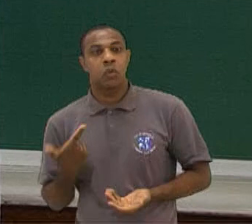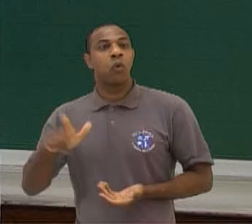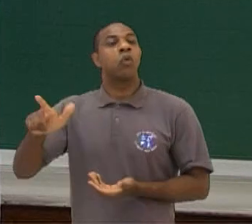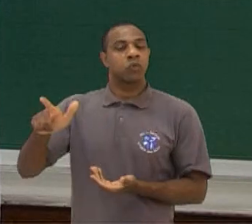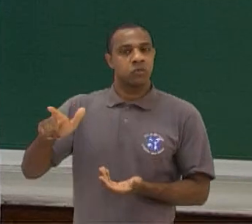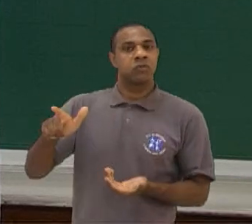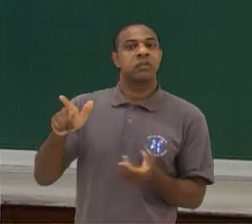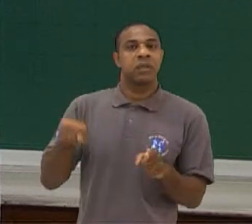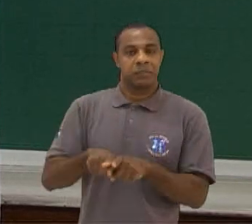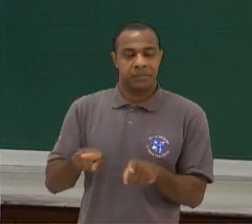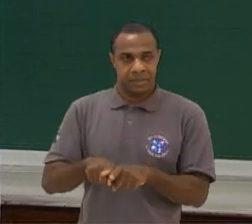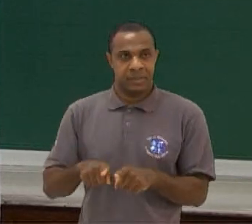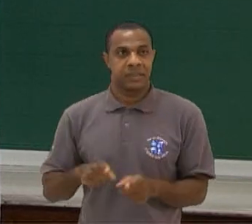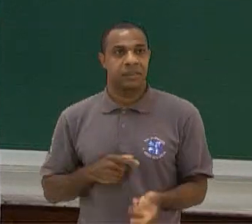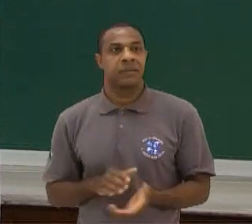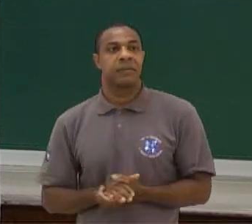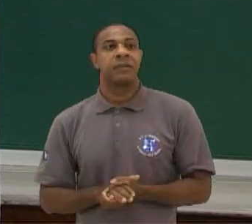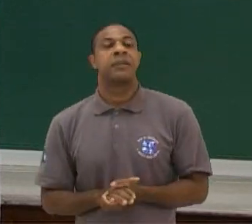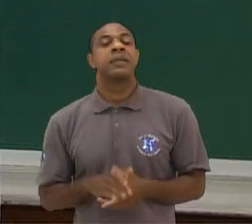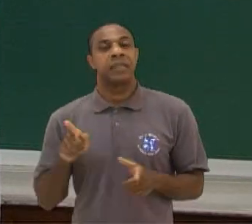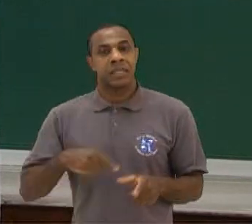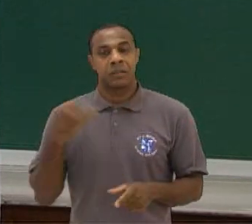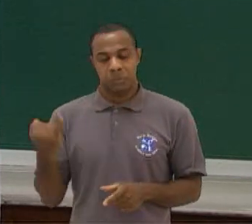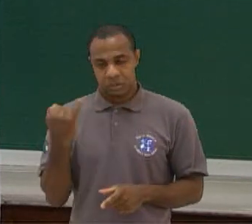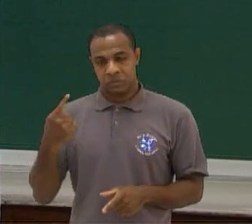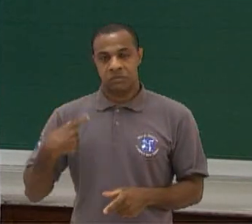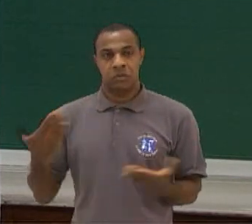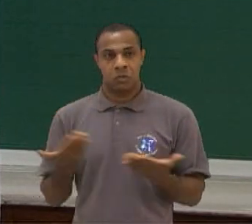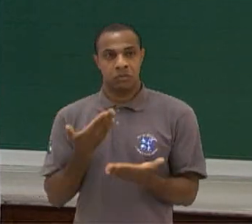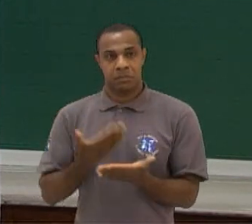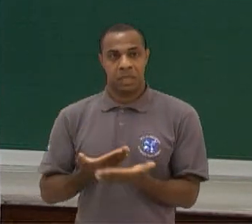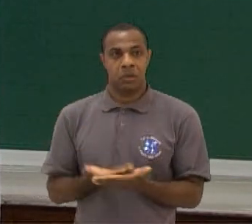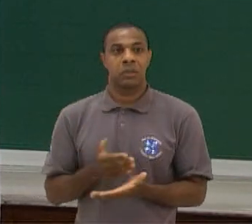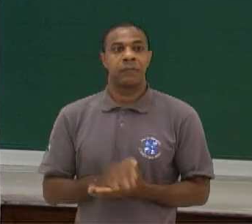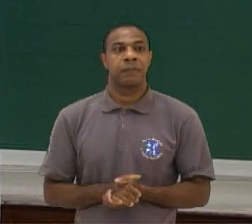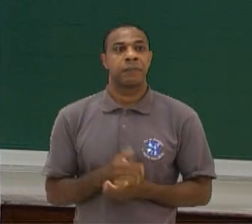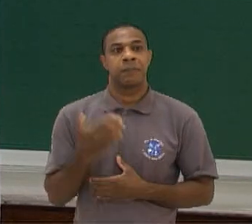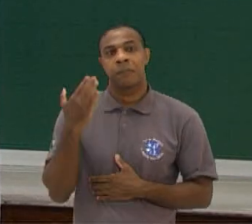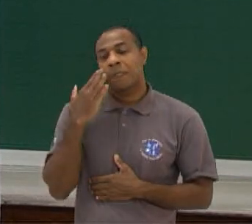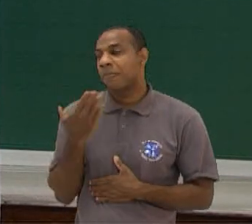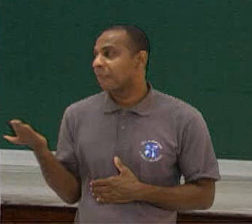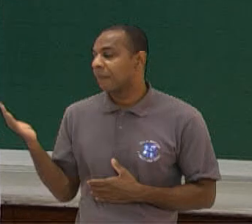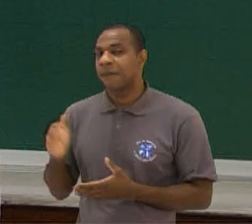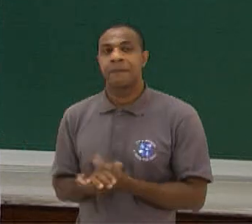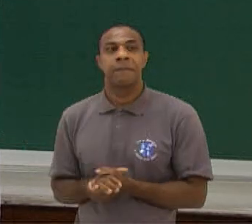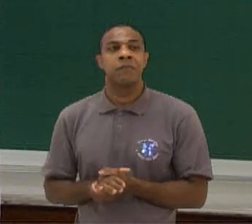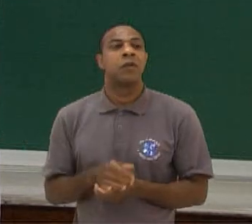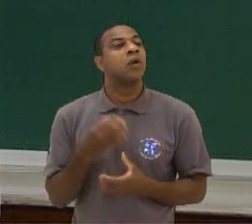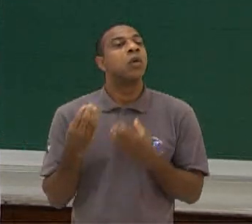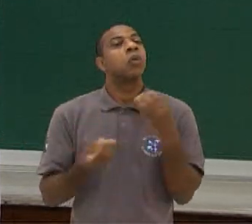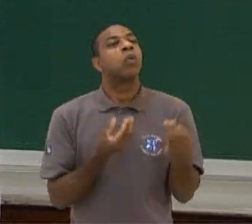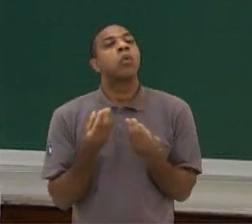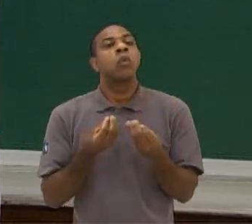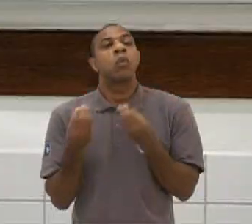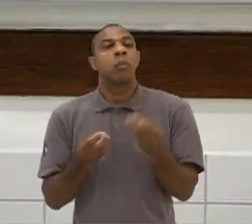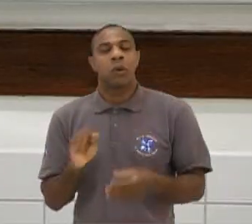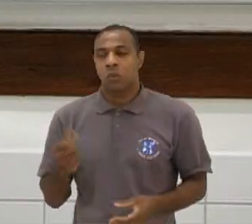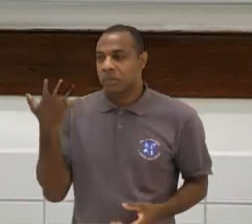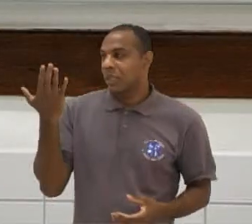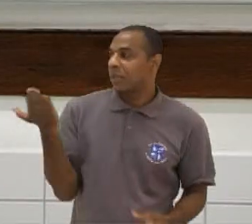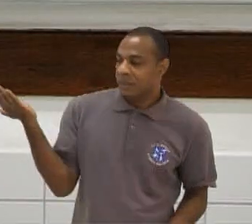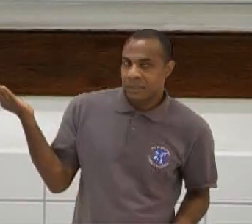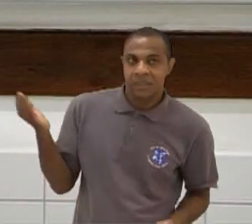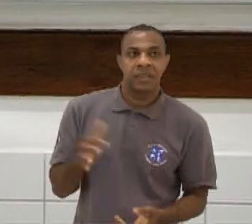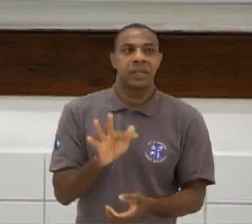menos objetivos, porém, são muito importantes para a nossa aula. Vamos lá. Então, as funções do nosso sistema digestório.